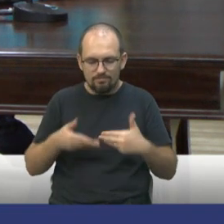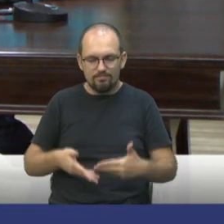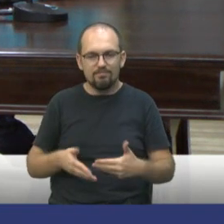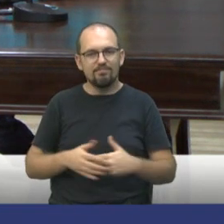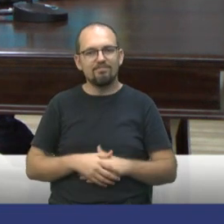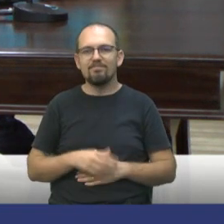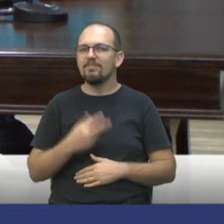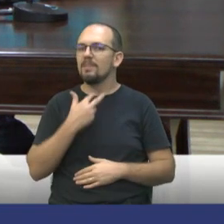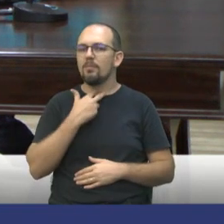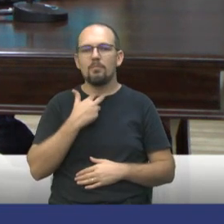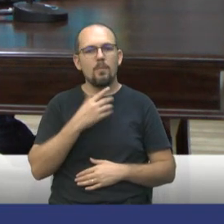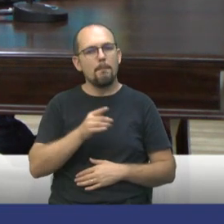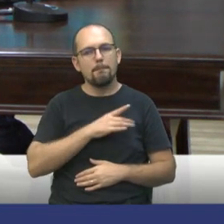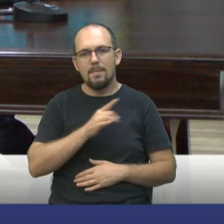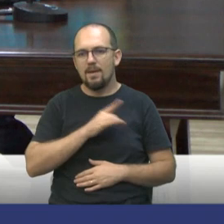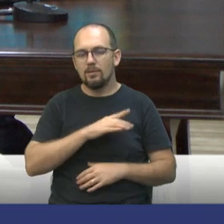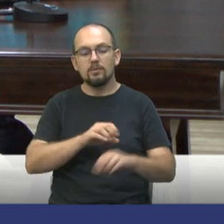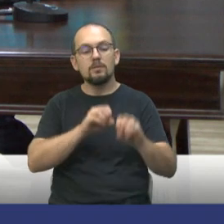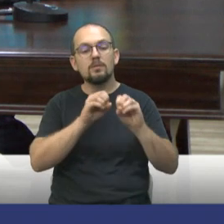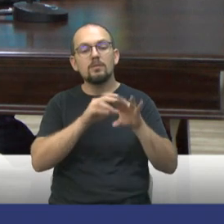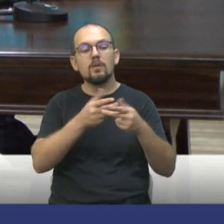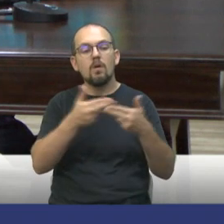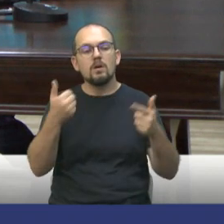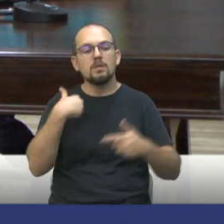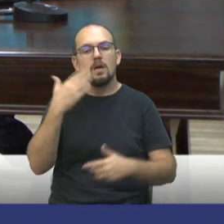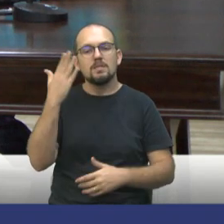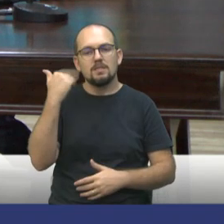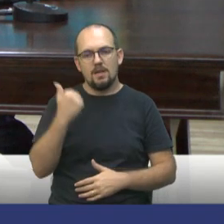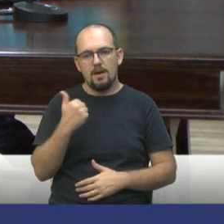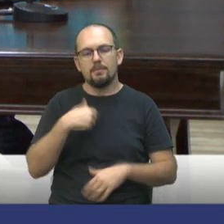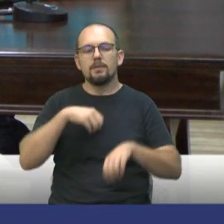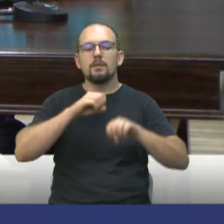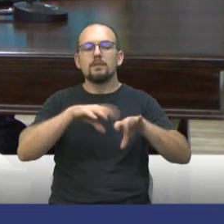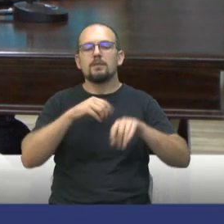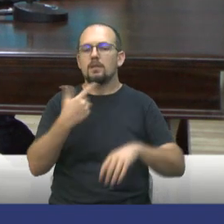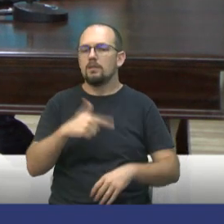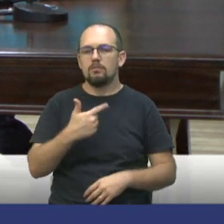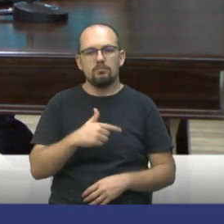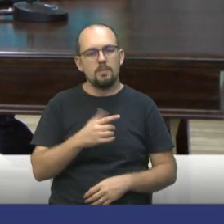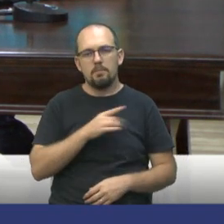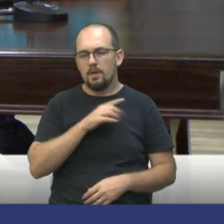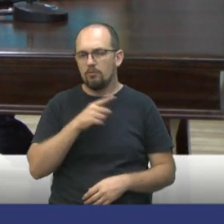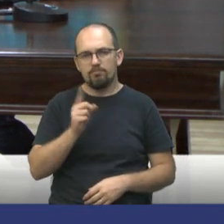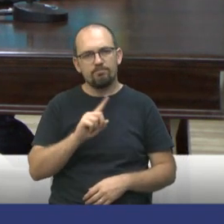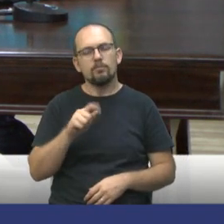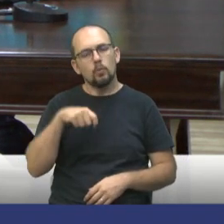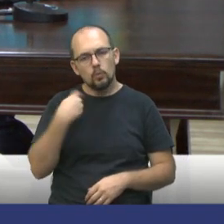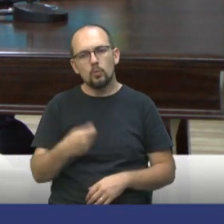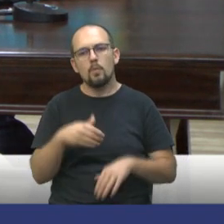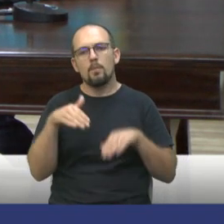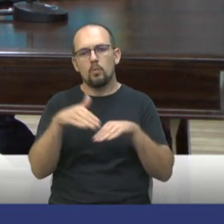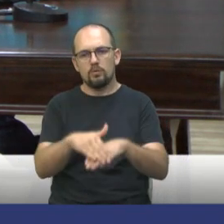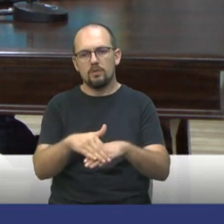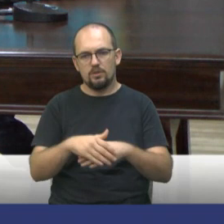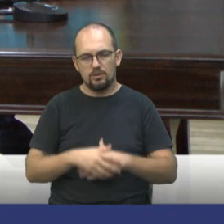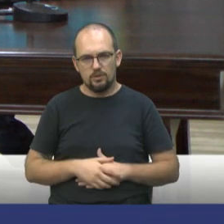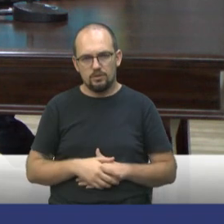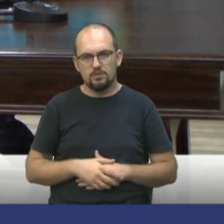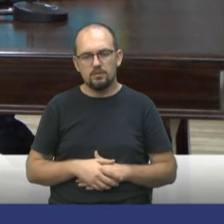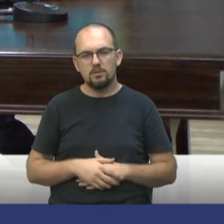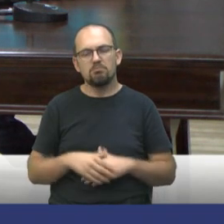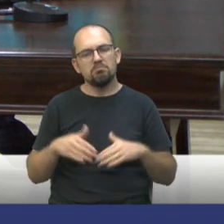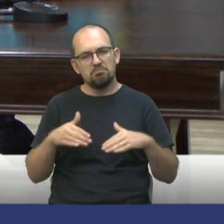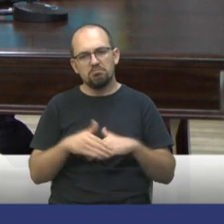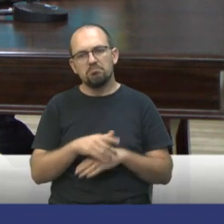ter medo de ensinar o que a gente sabe. Isso é a maior prova de humildade aqui, e o